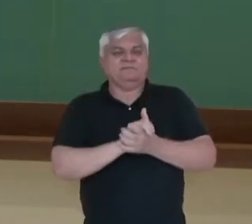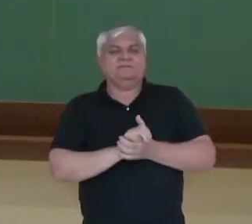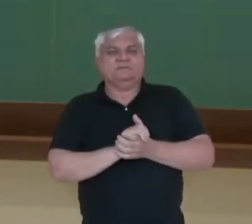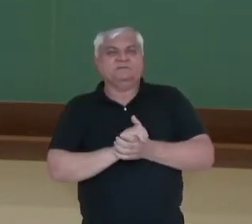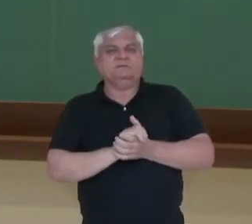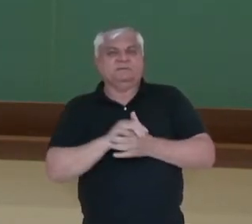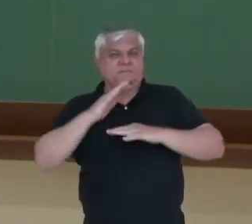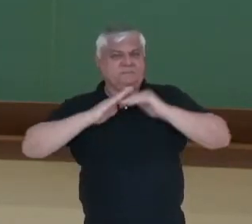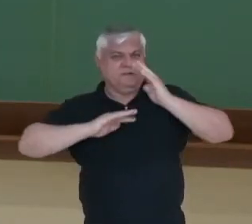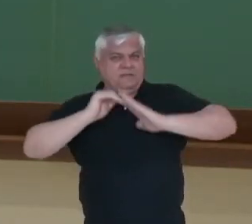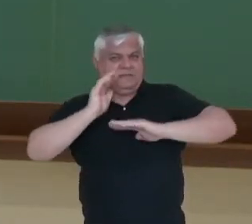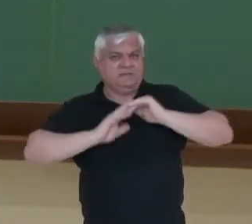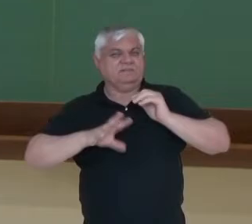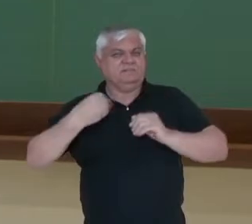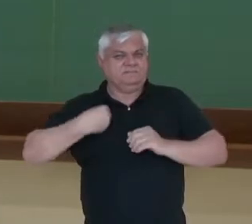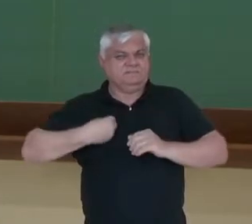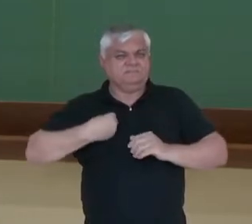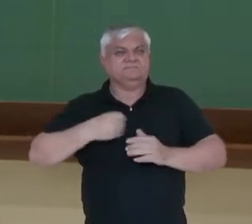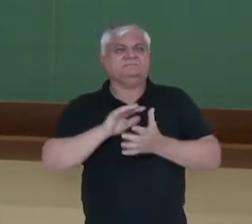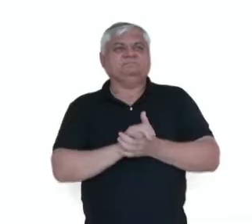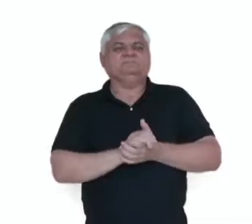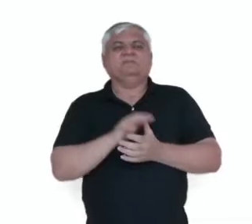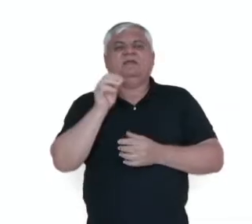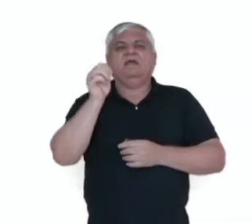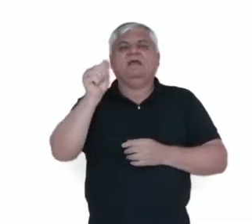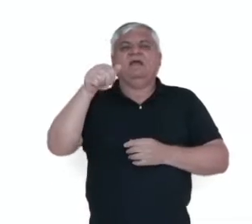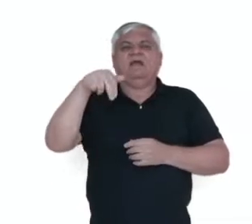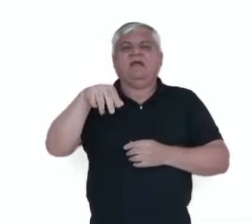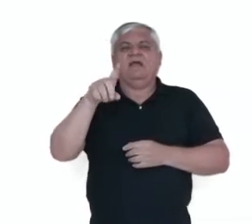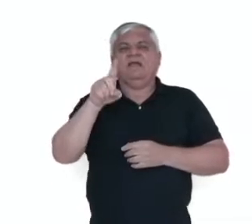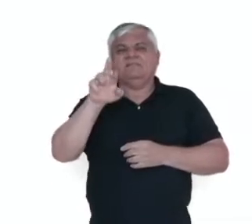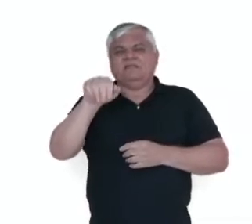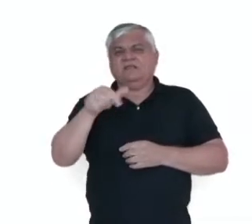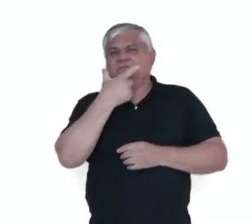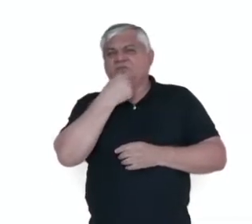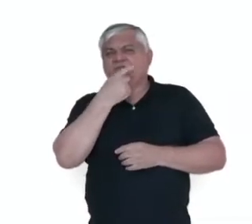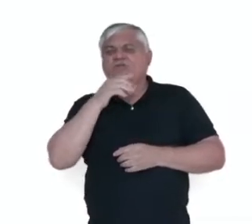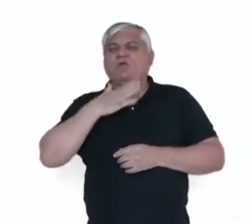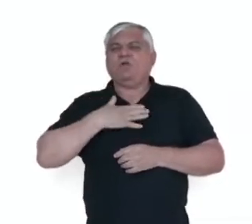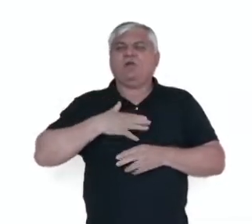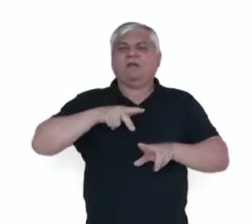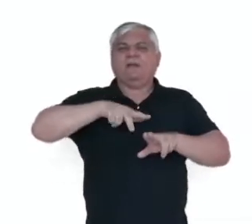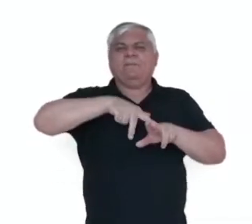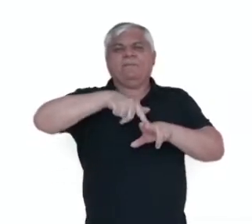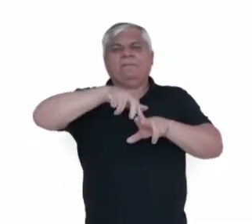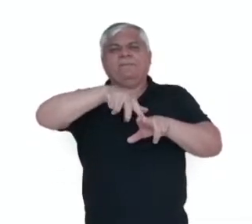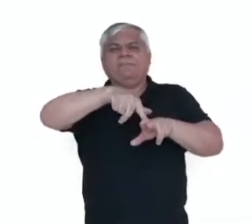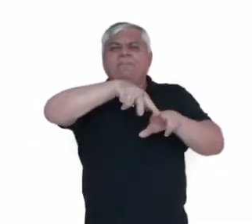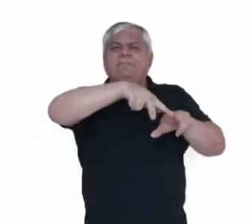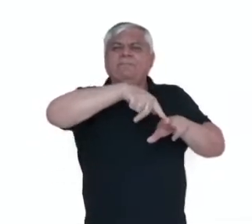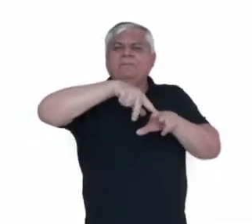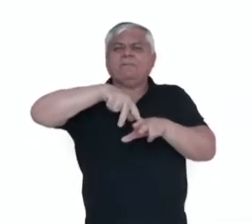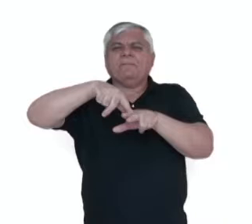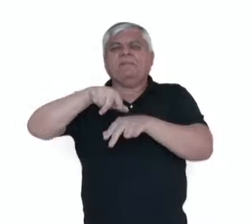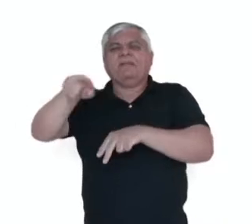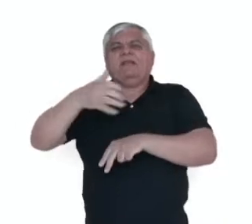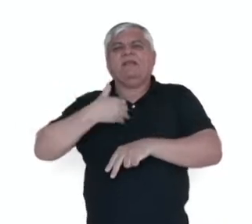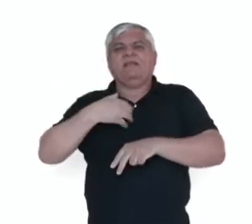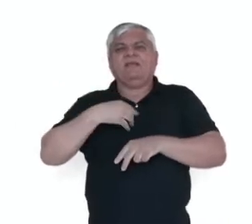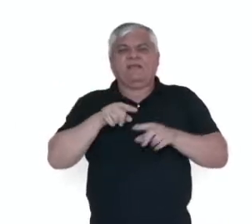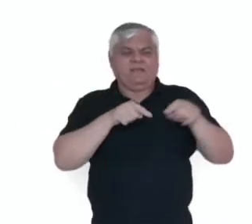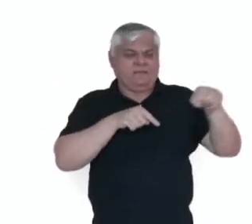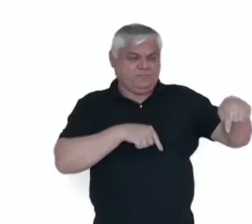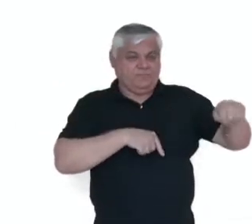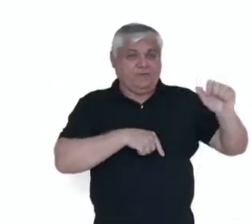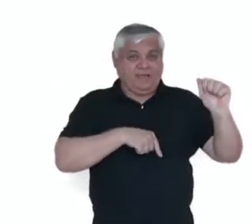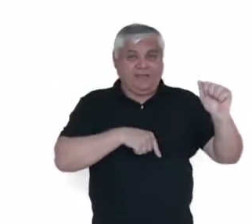situação prática do nosso dia a dia. André gosta de andar de skate. Ele quer se deslocar do